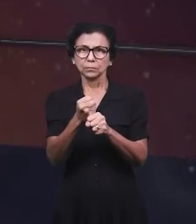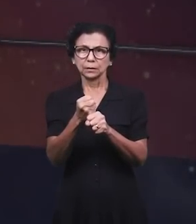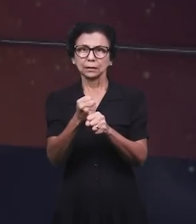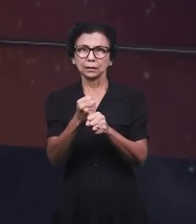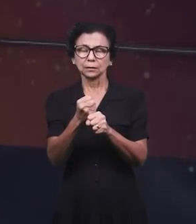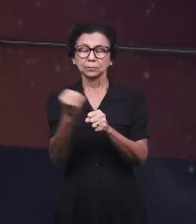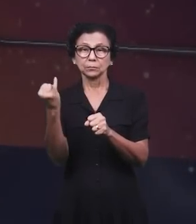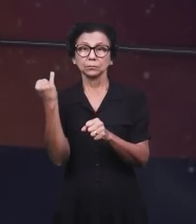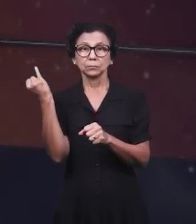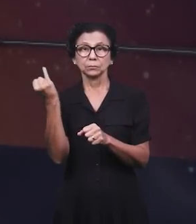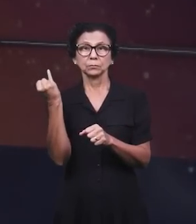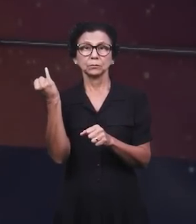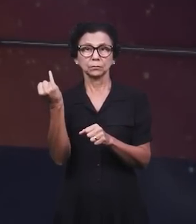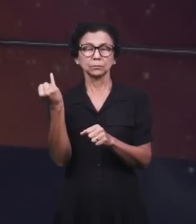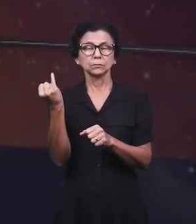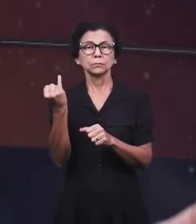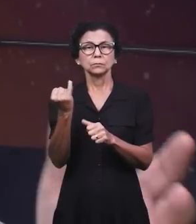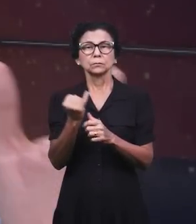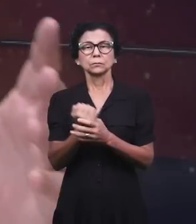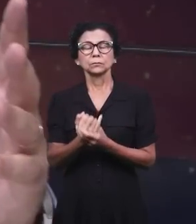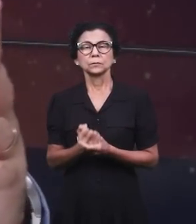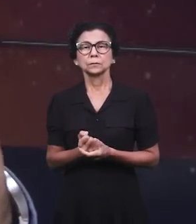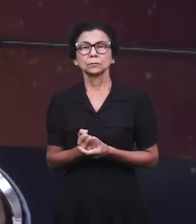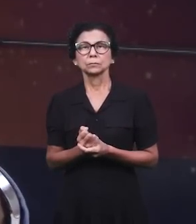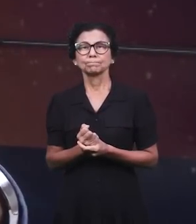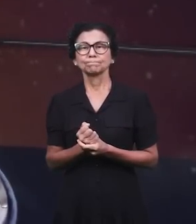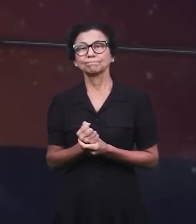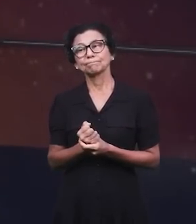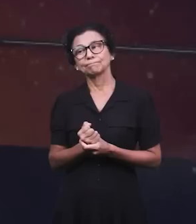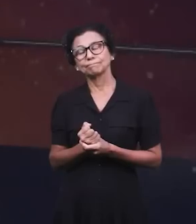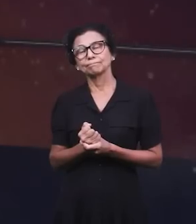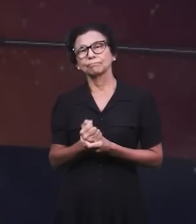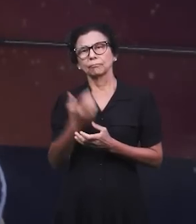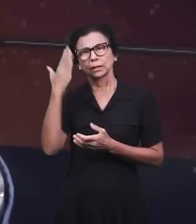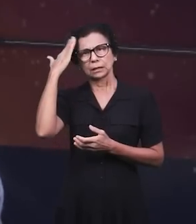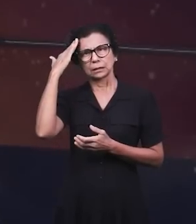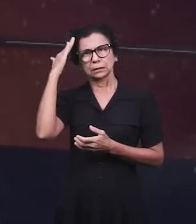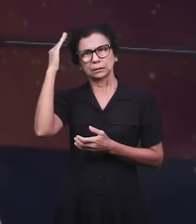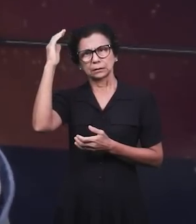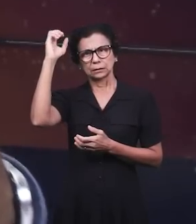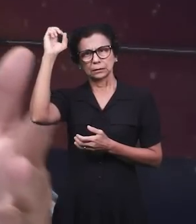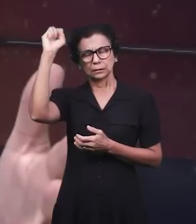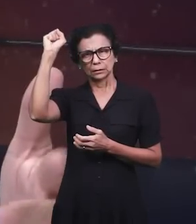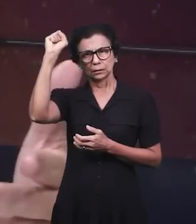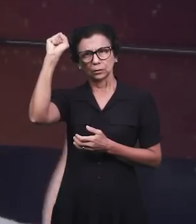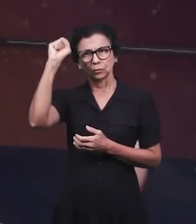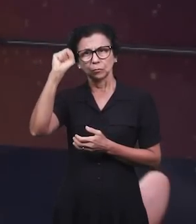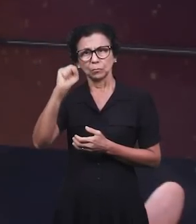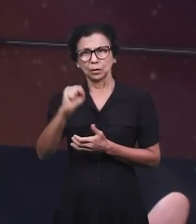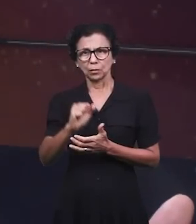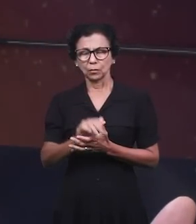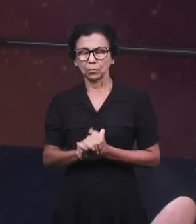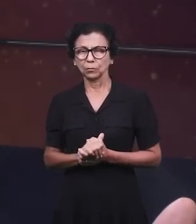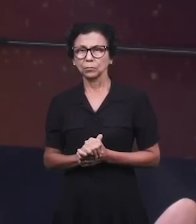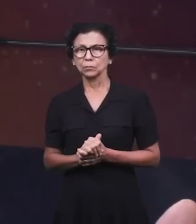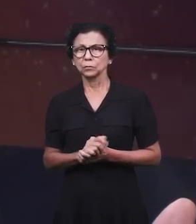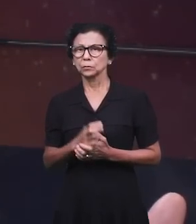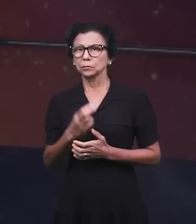muito importante que Salomão não saísse ali de tudo que estava